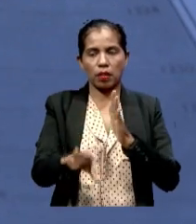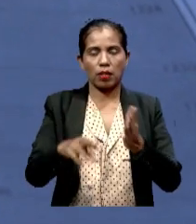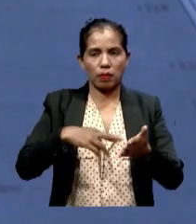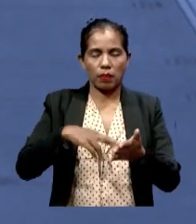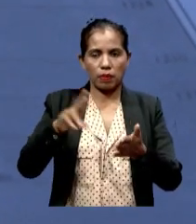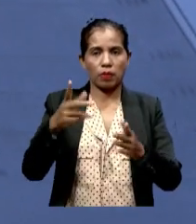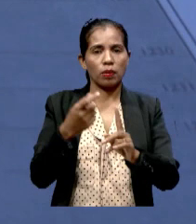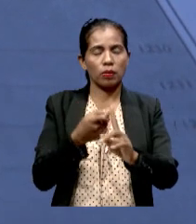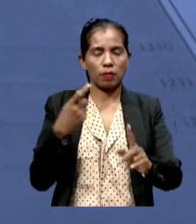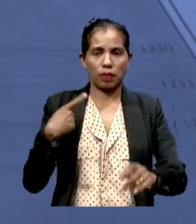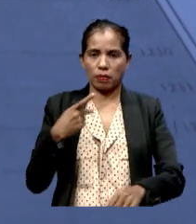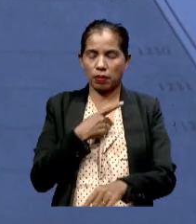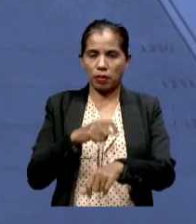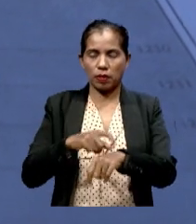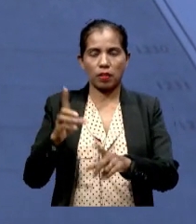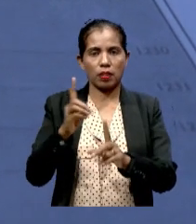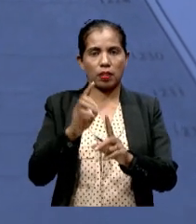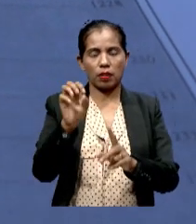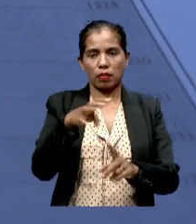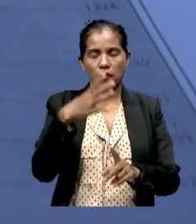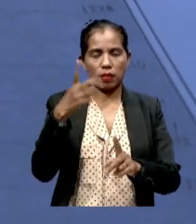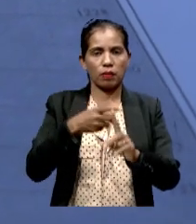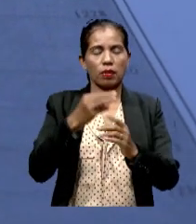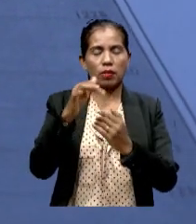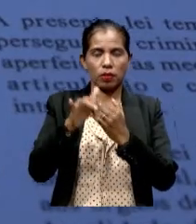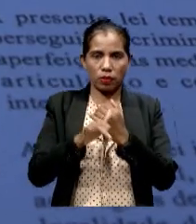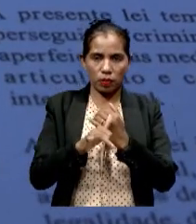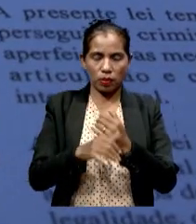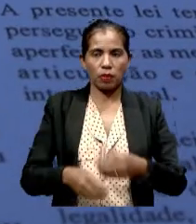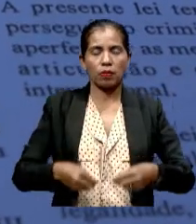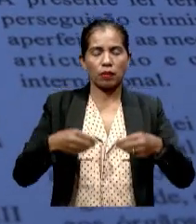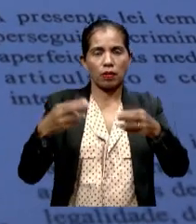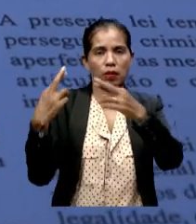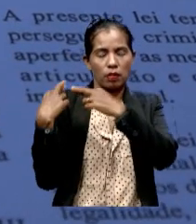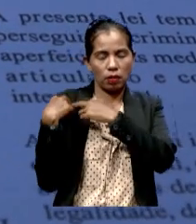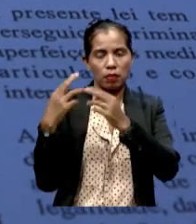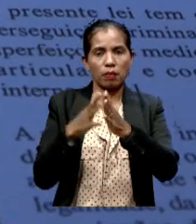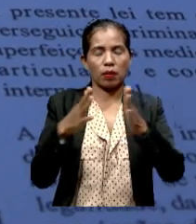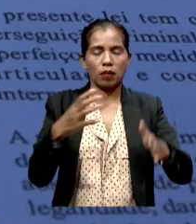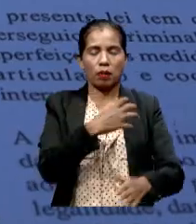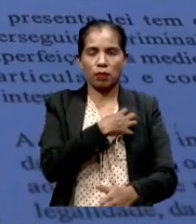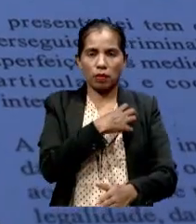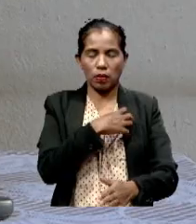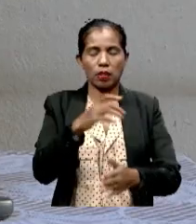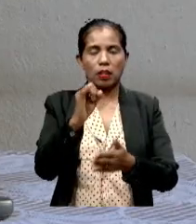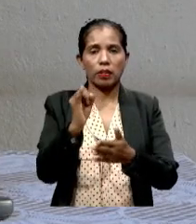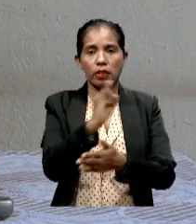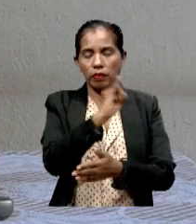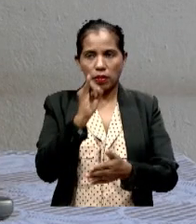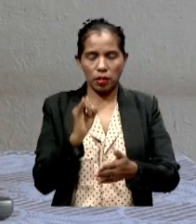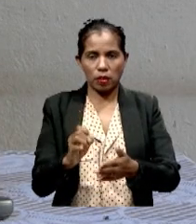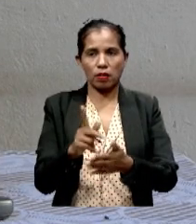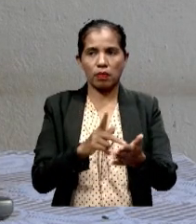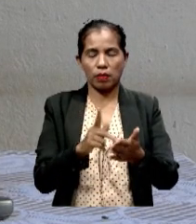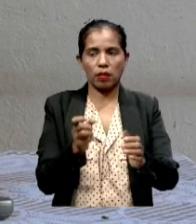husi Parlamento Nacional e a lorong sanura singhat fulan julho liwa fo poder bot liwa Polisi Científica Investigação Criminal Kodi